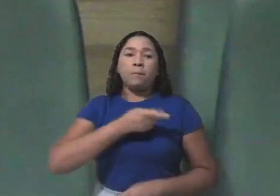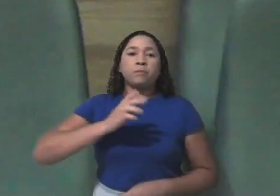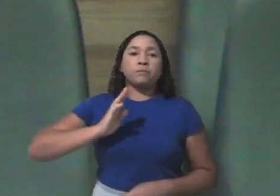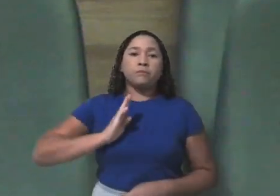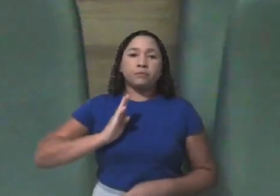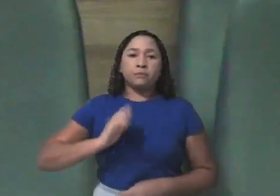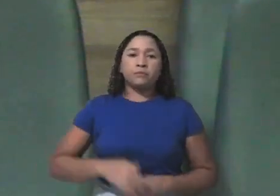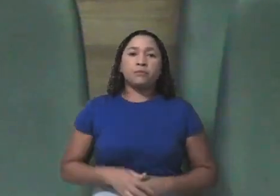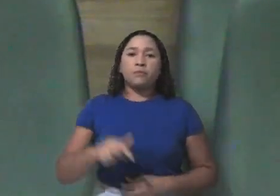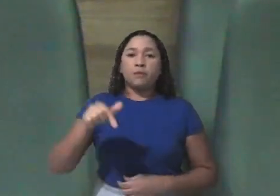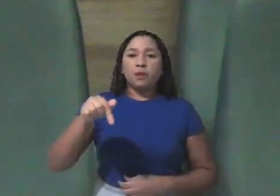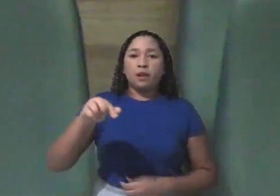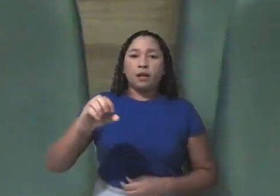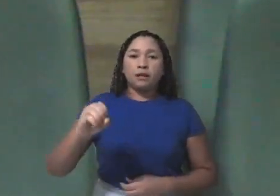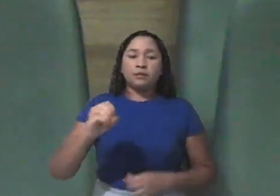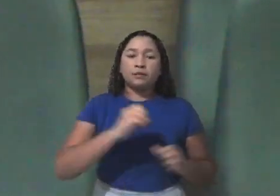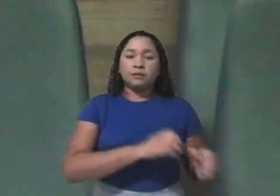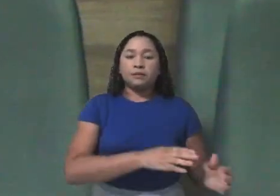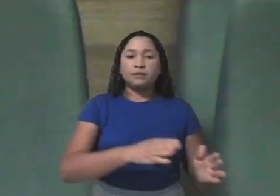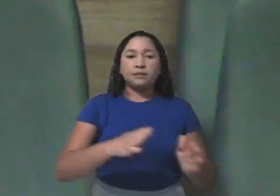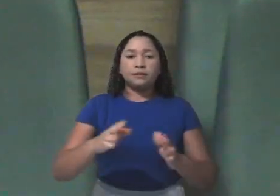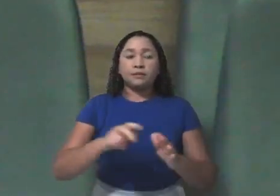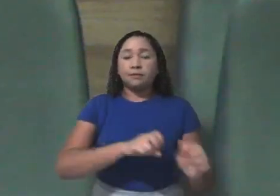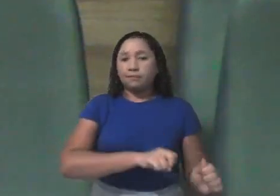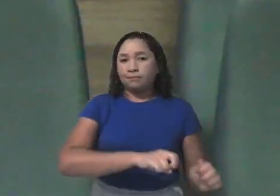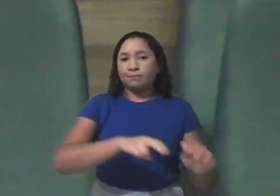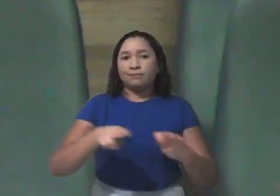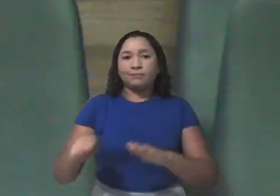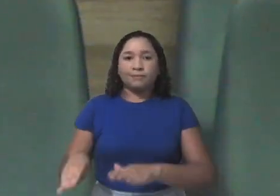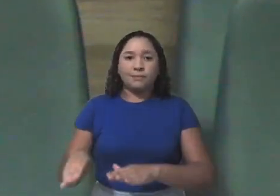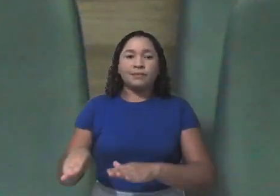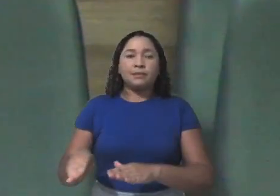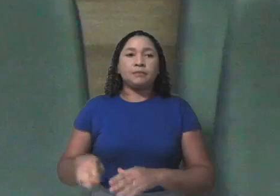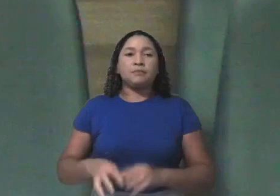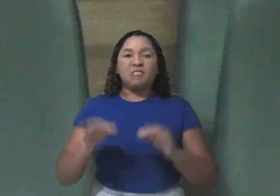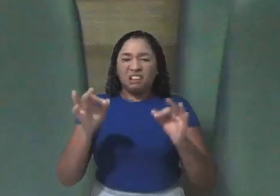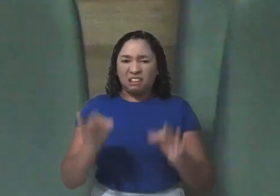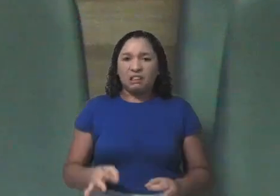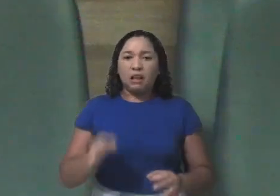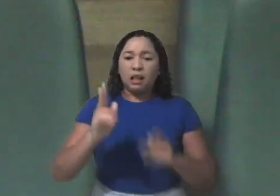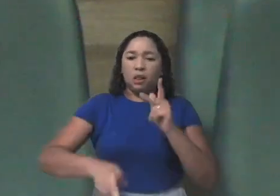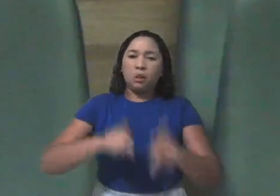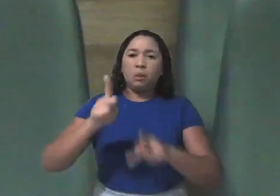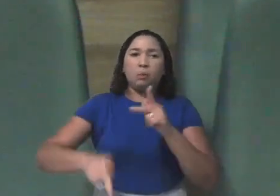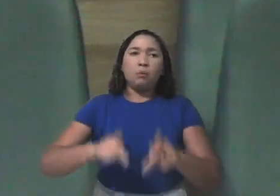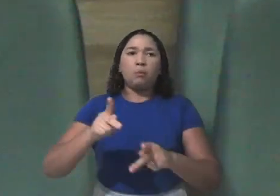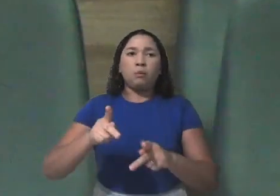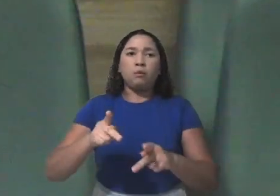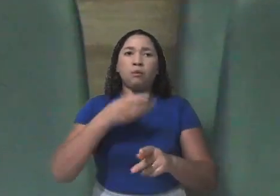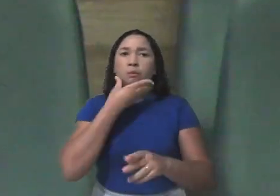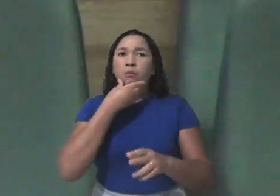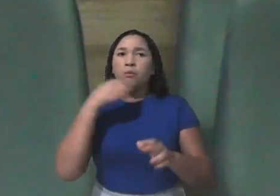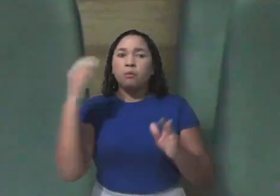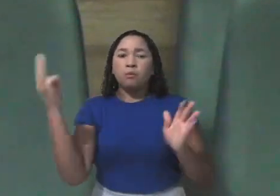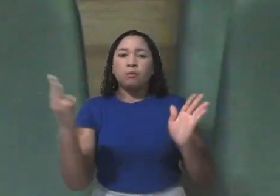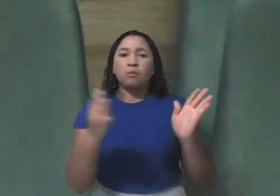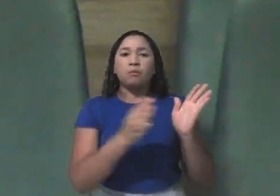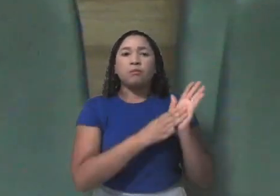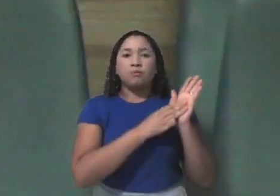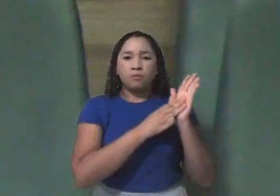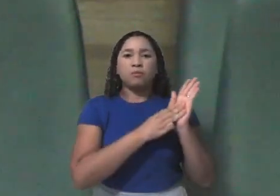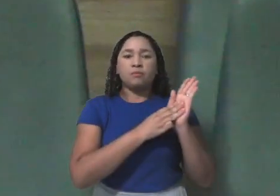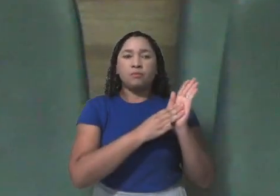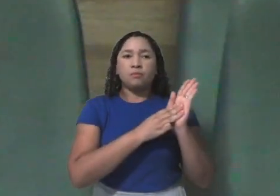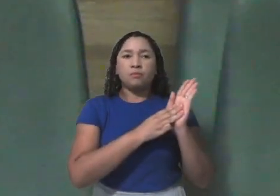70 semanas estão determinadas primeiro sobre quem? Sobre o teu povo, o povo de Daniel. Nós somos o povo de Daniel? Não, nós somos